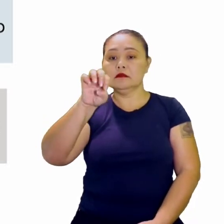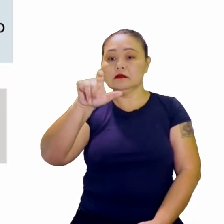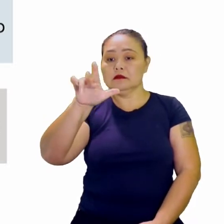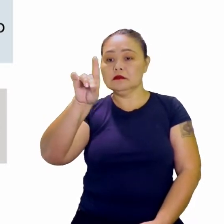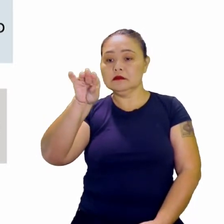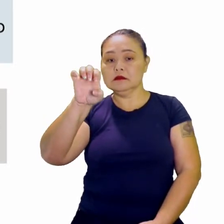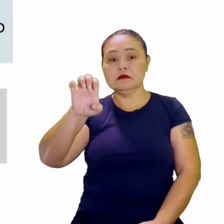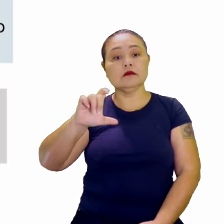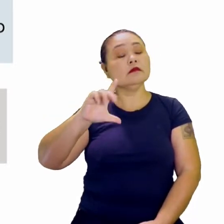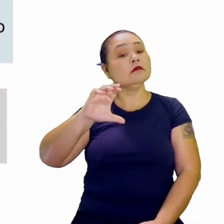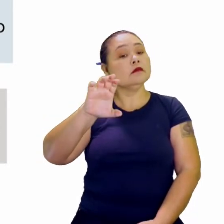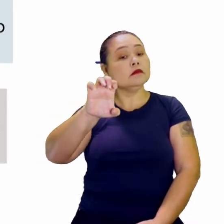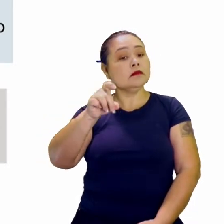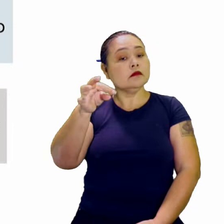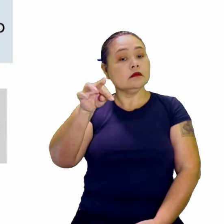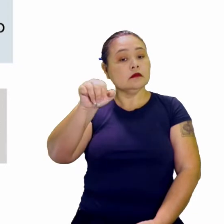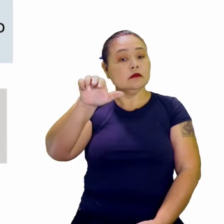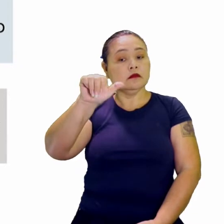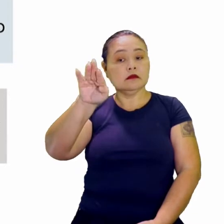contratilidade,